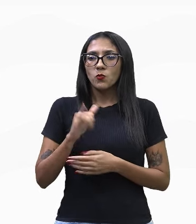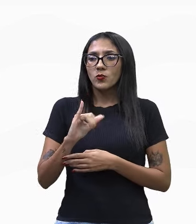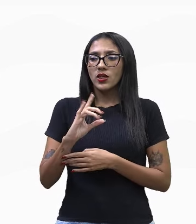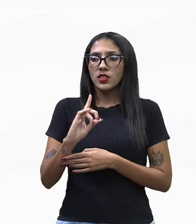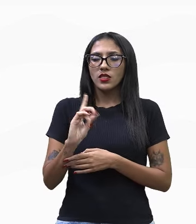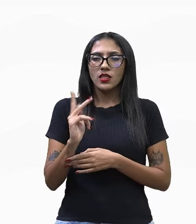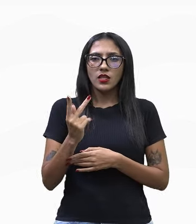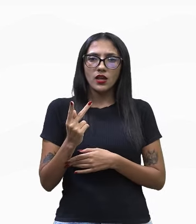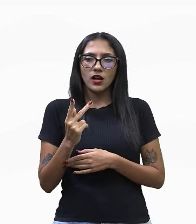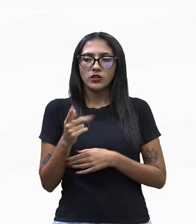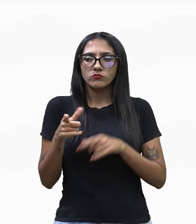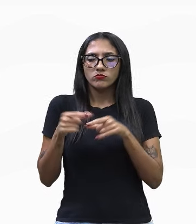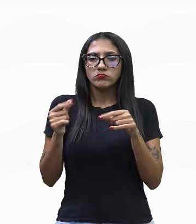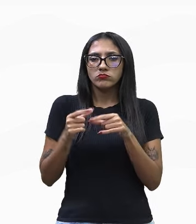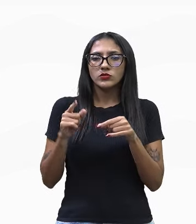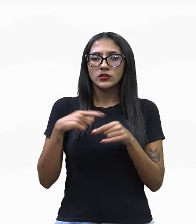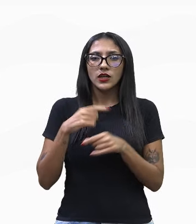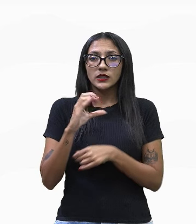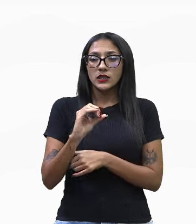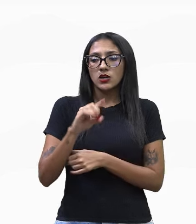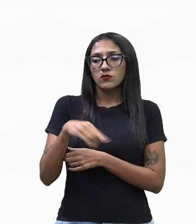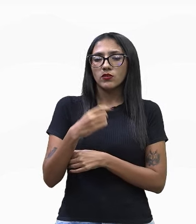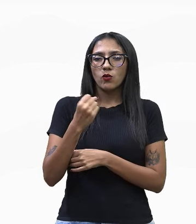no Distrito Federal é